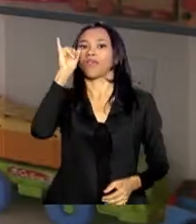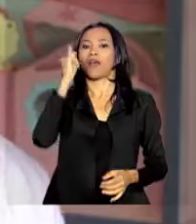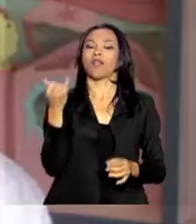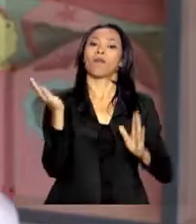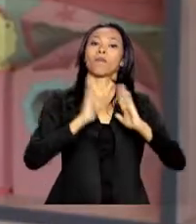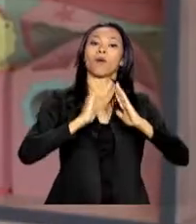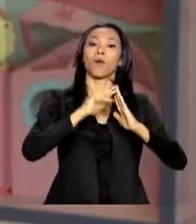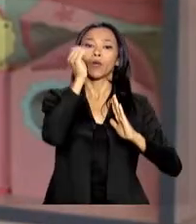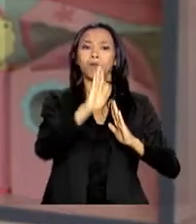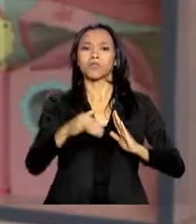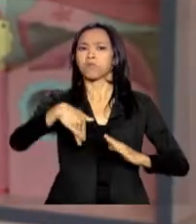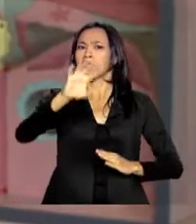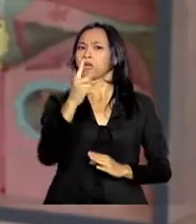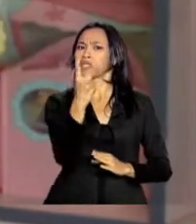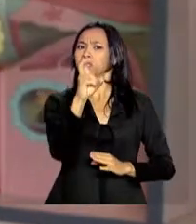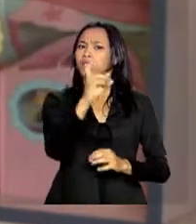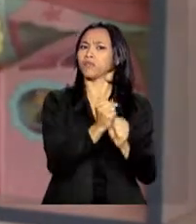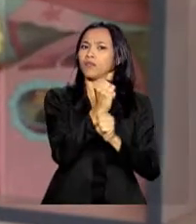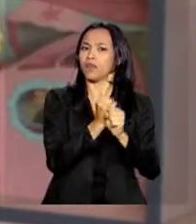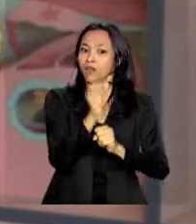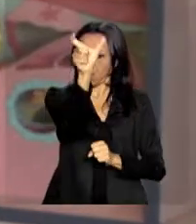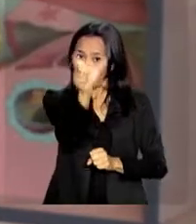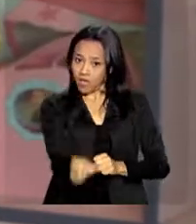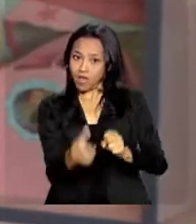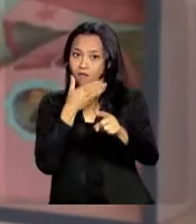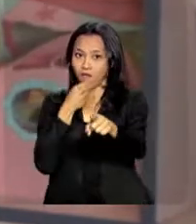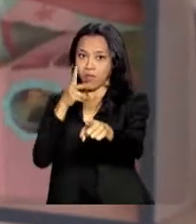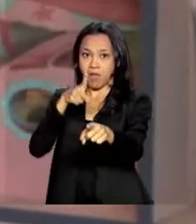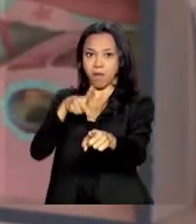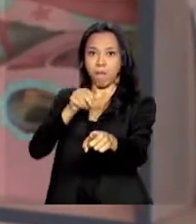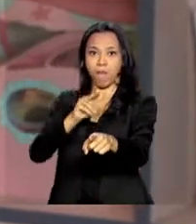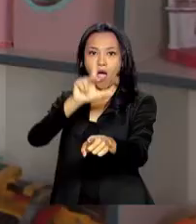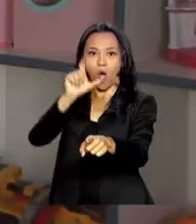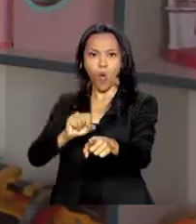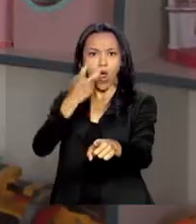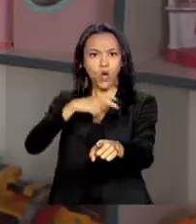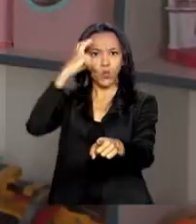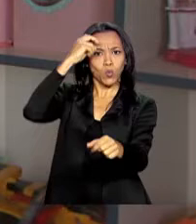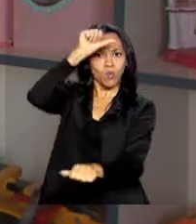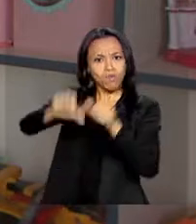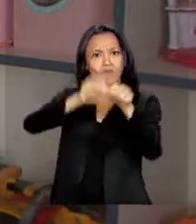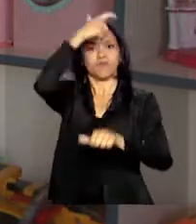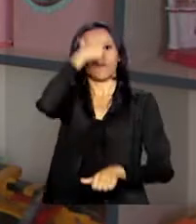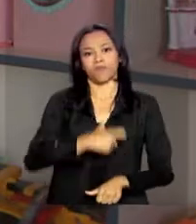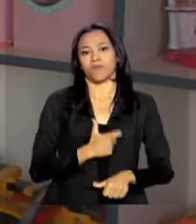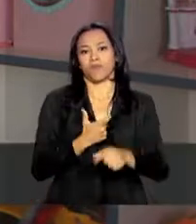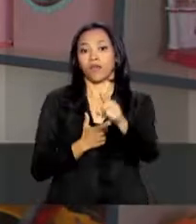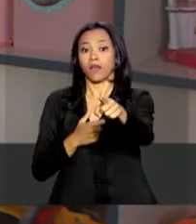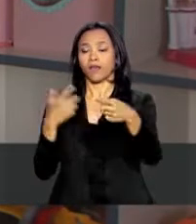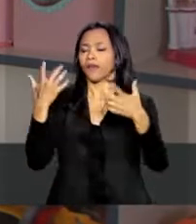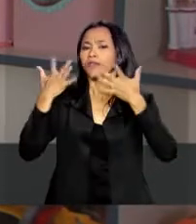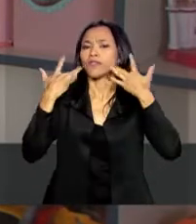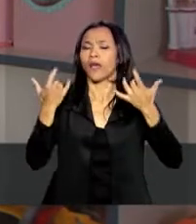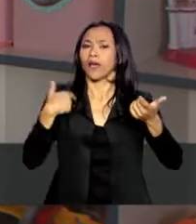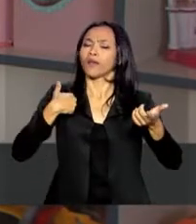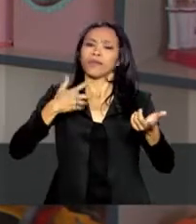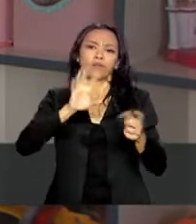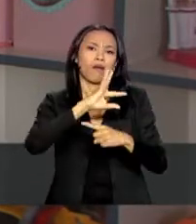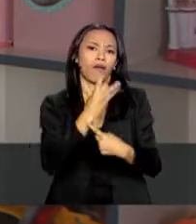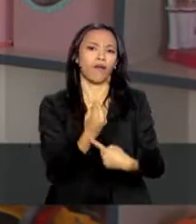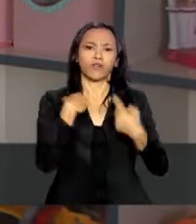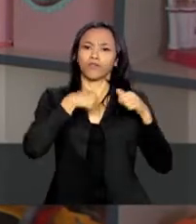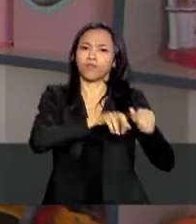15 anos paulo acredita que a cultura transforma o cidadão aqui a gente faz teatro informática arte multicolorida